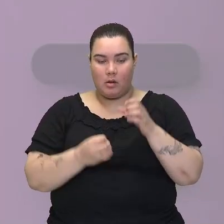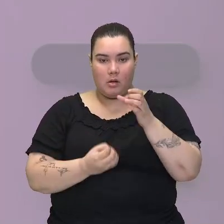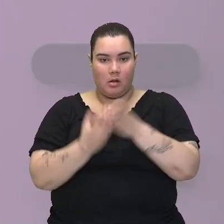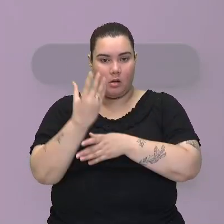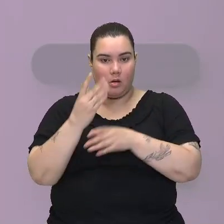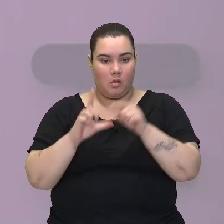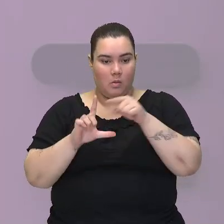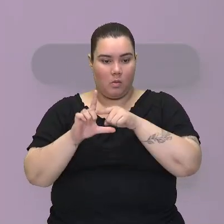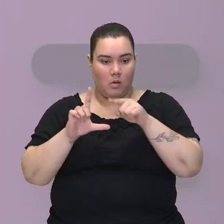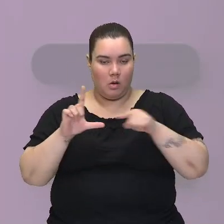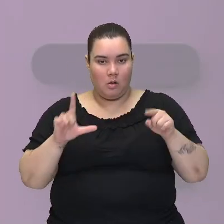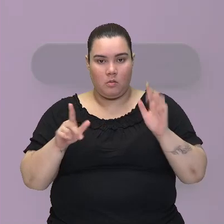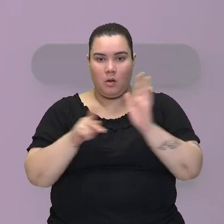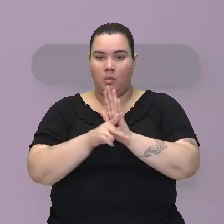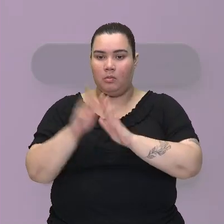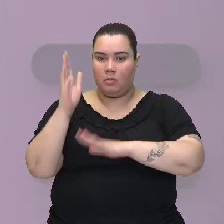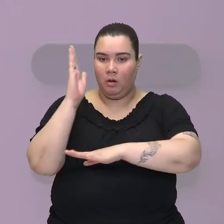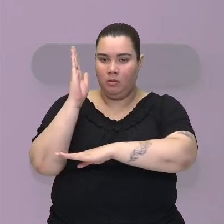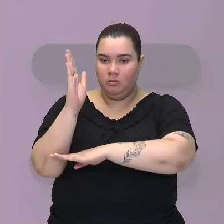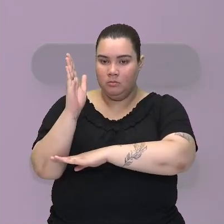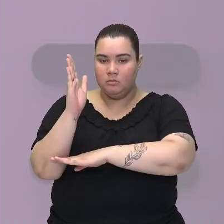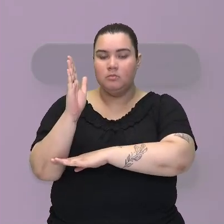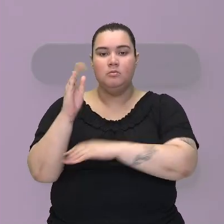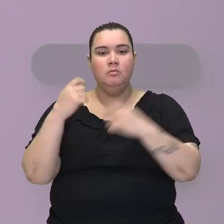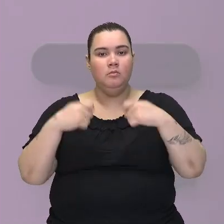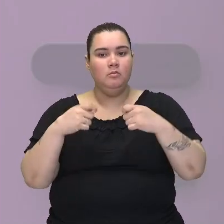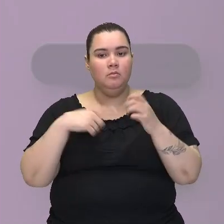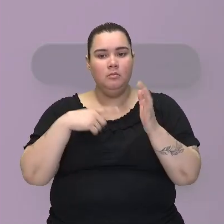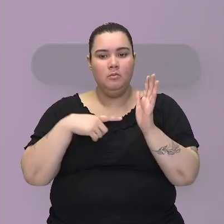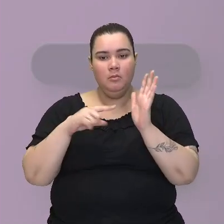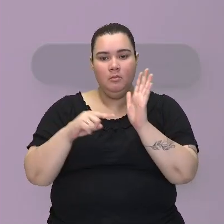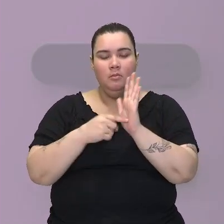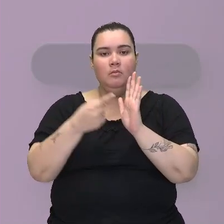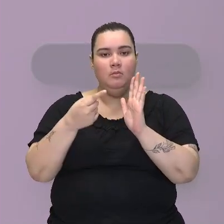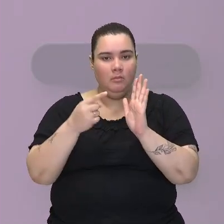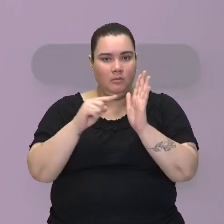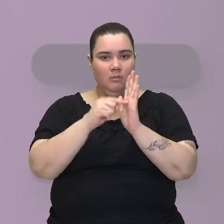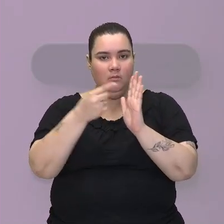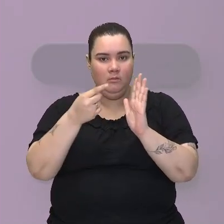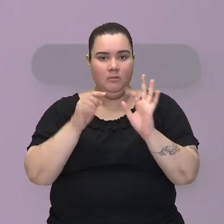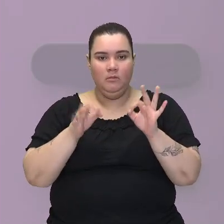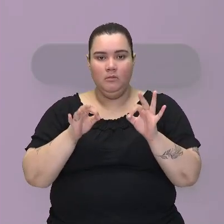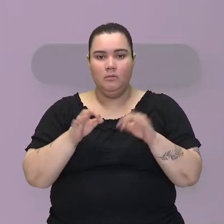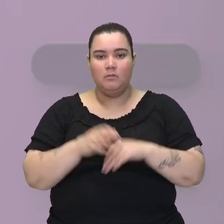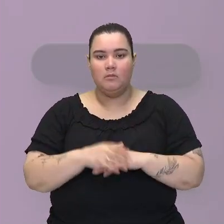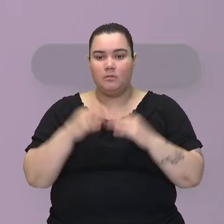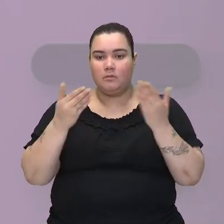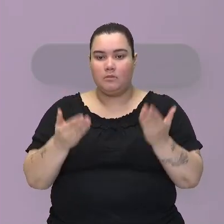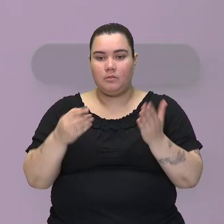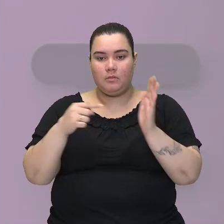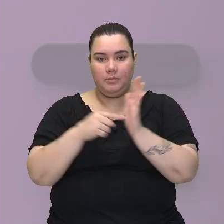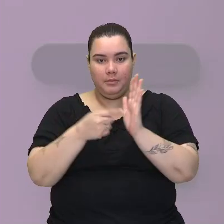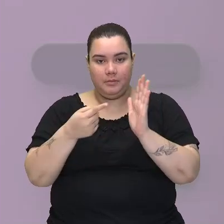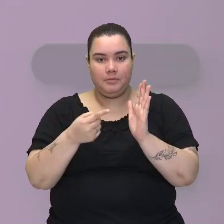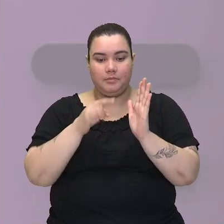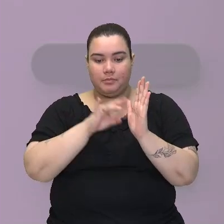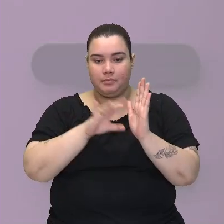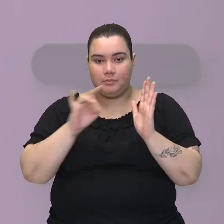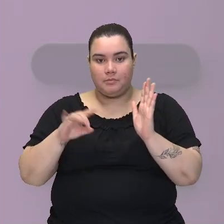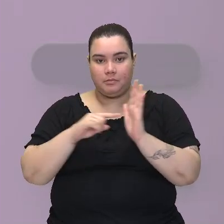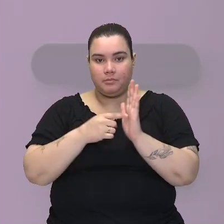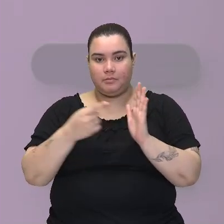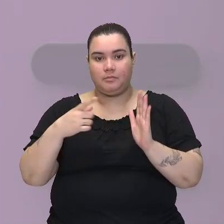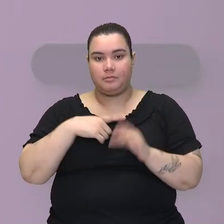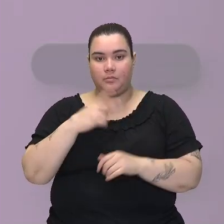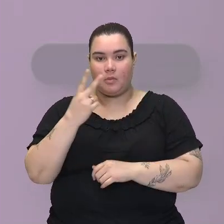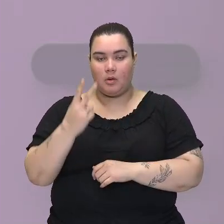gráfico num plano cartesiano, eu preciso dos pontos, né? E nesses pontos, em cada ponto, eu tenho